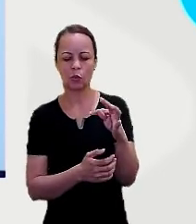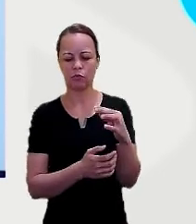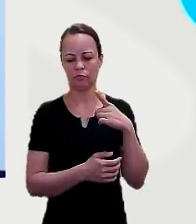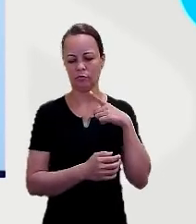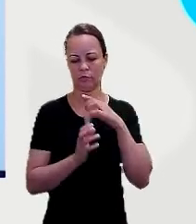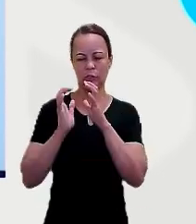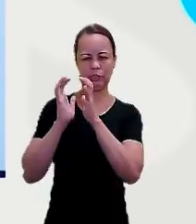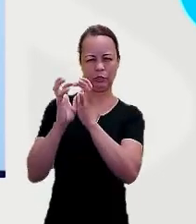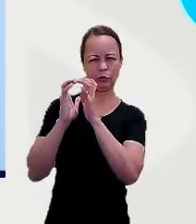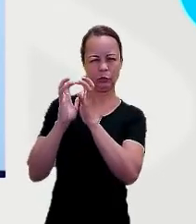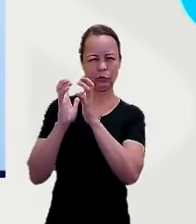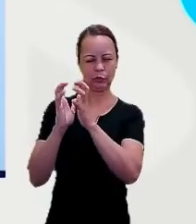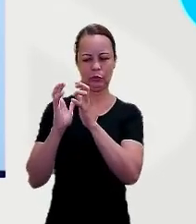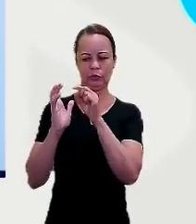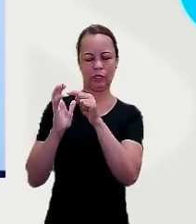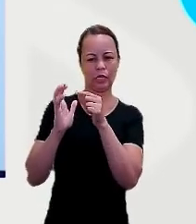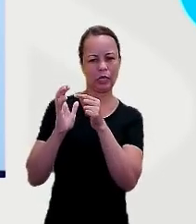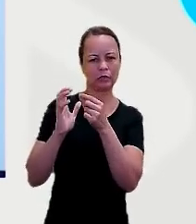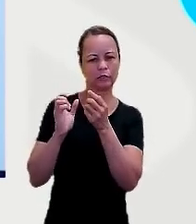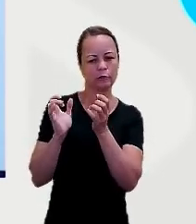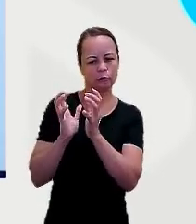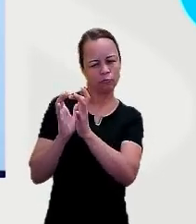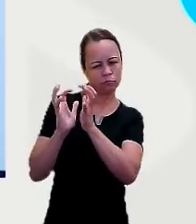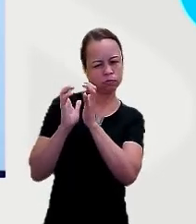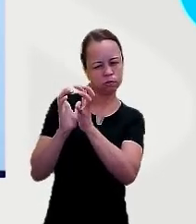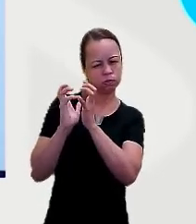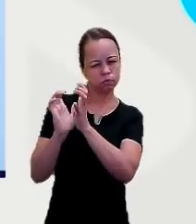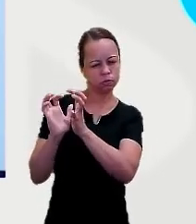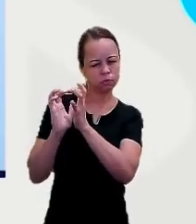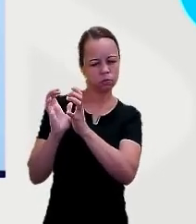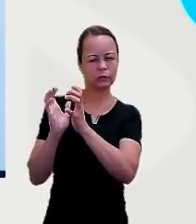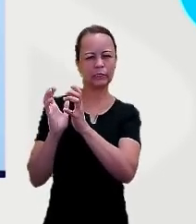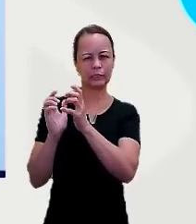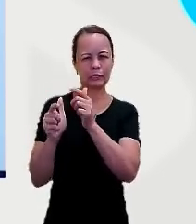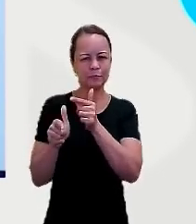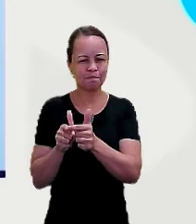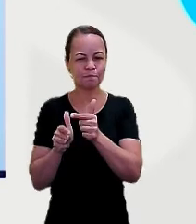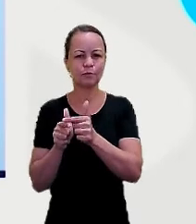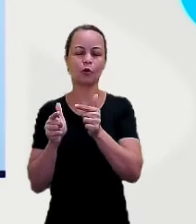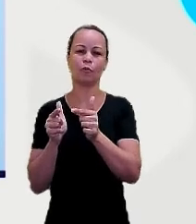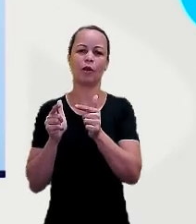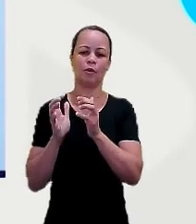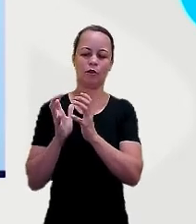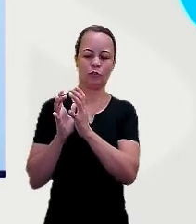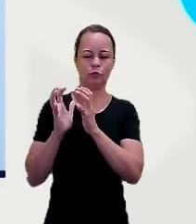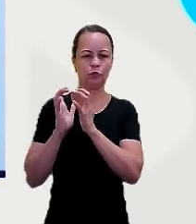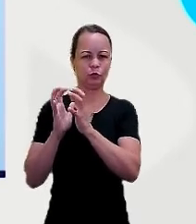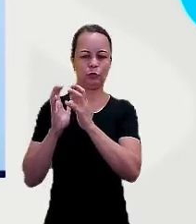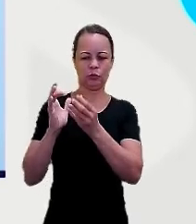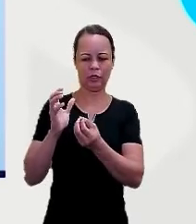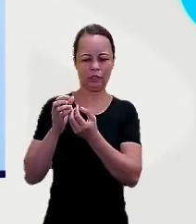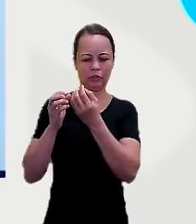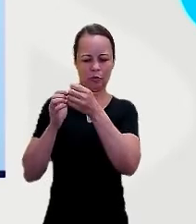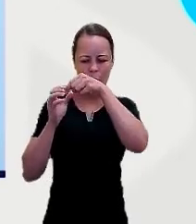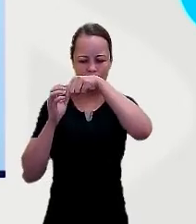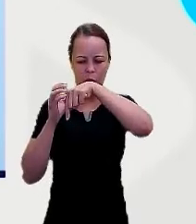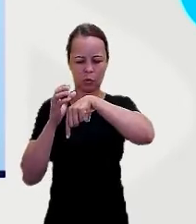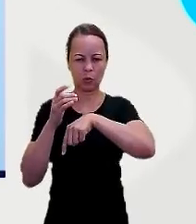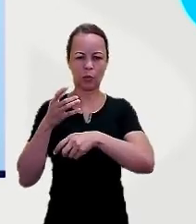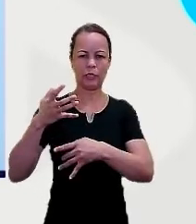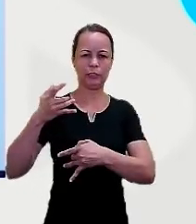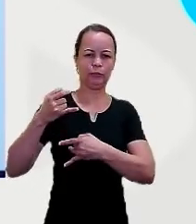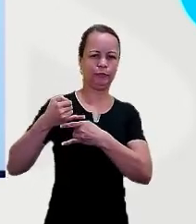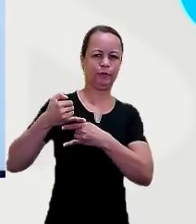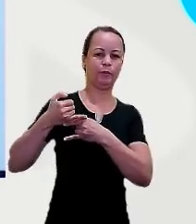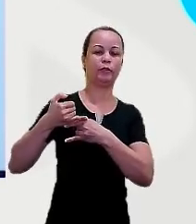noceptores, né? Responde a estímulos potencialmente prejudiciais, enviando um impulso para a medula espinal, como a gente falou, depois para o tálamo